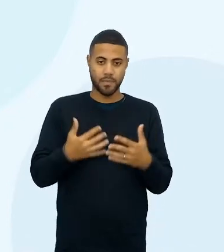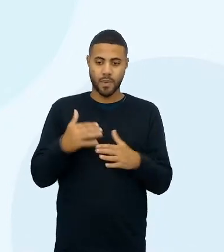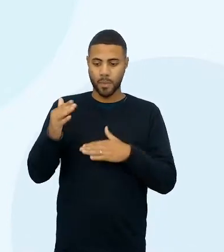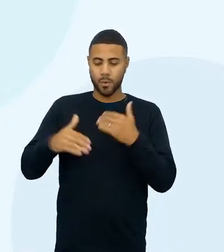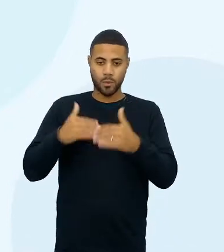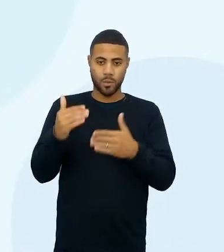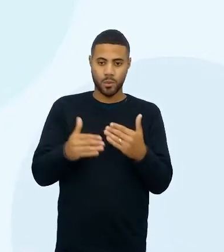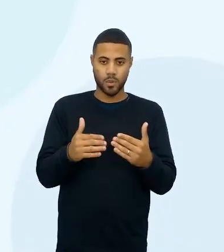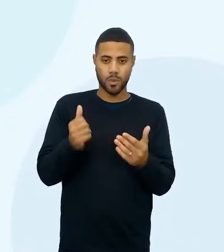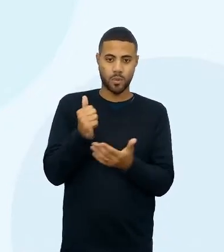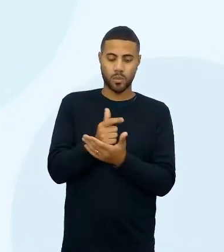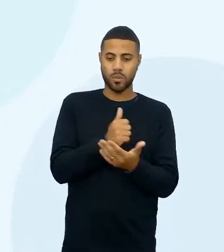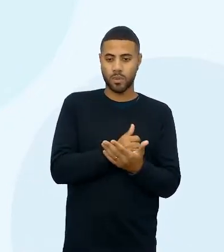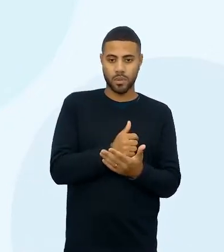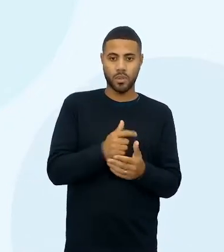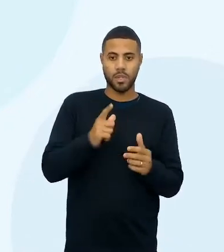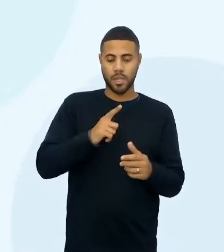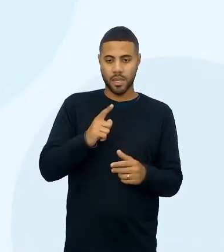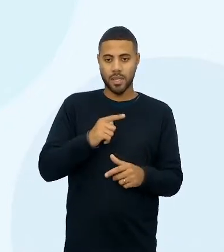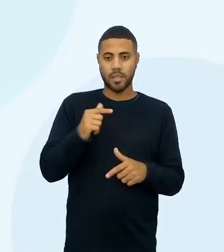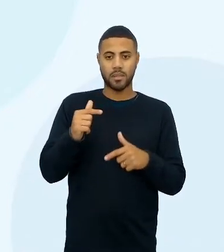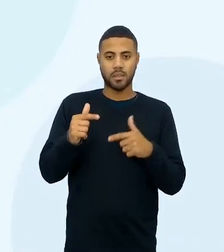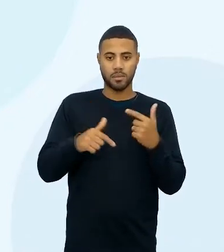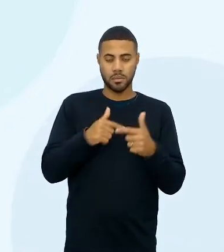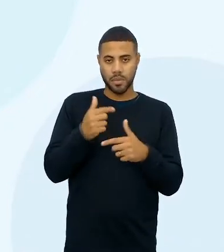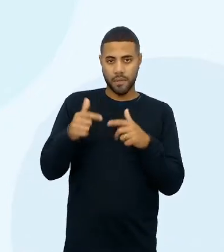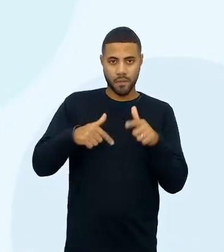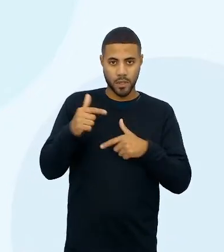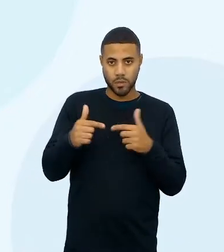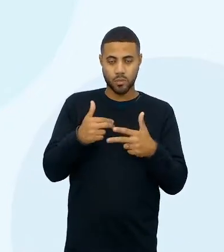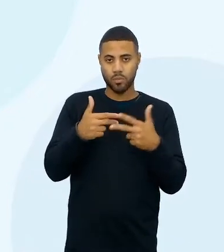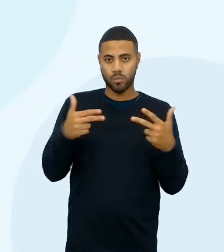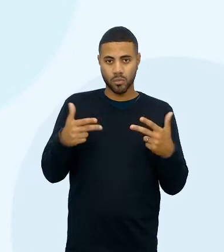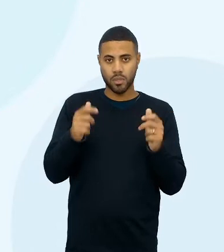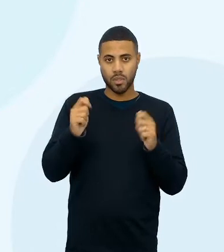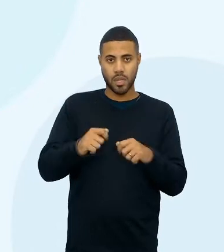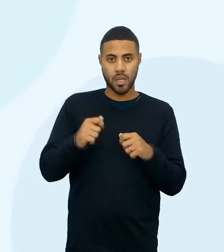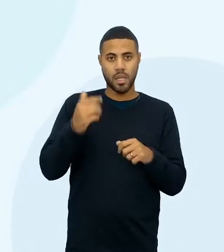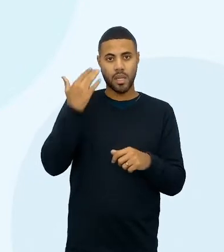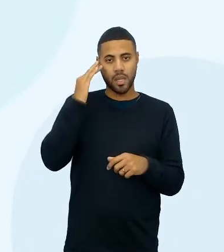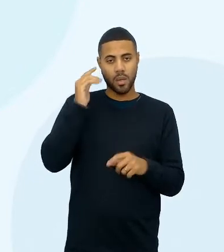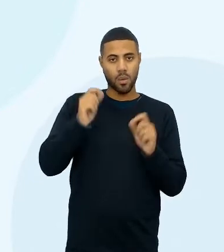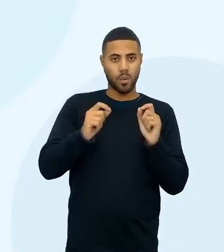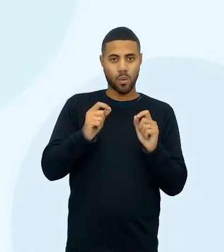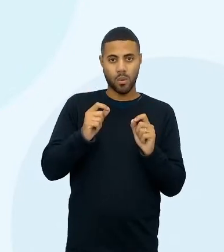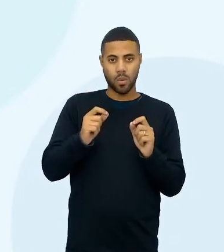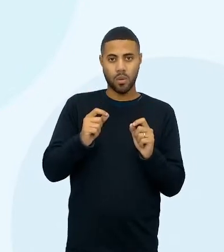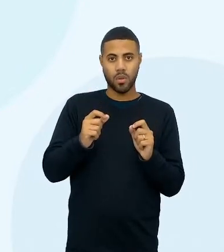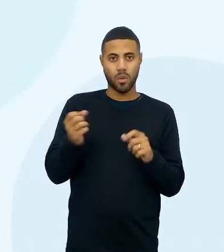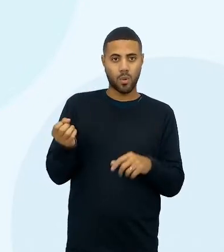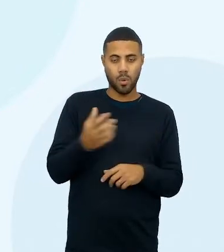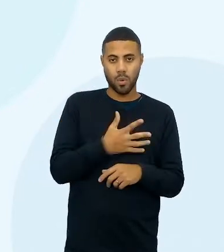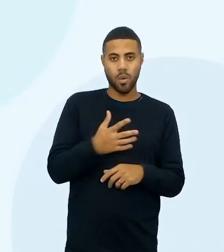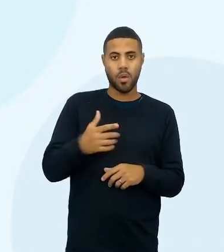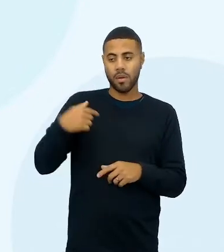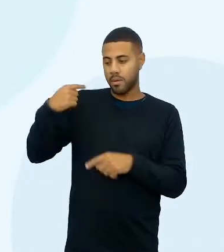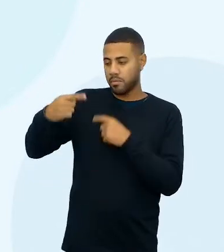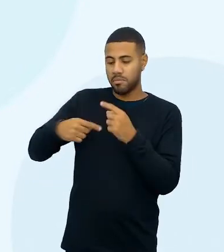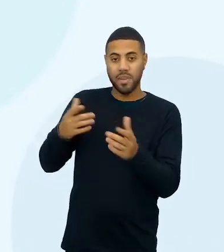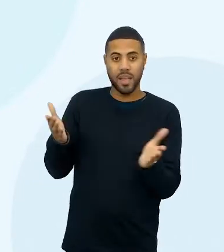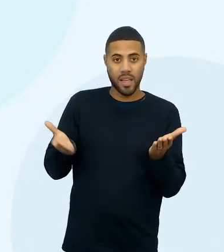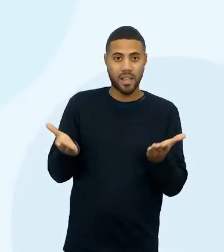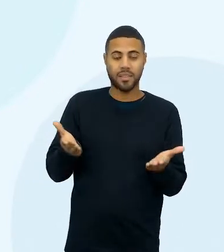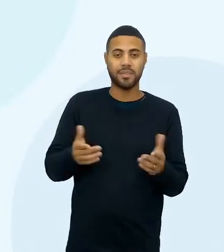de bens e serviços, de forma a atender às necessidades das atuais gerações e